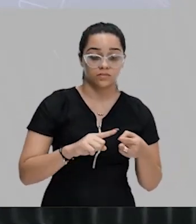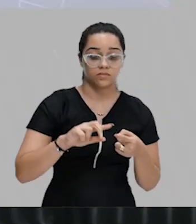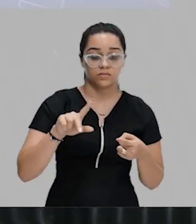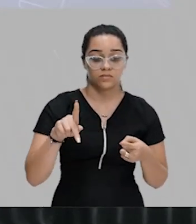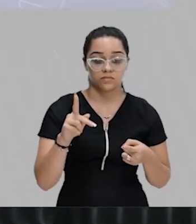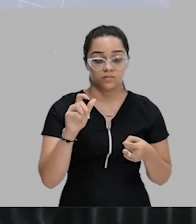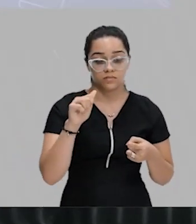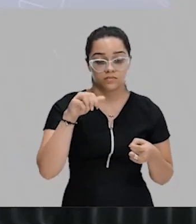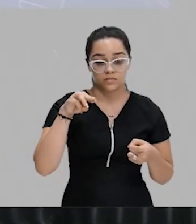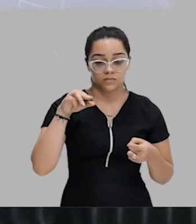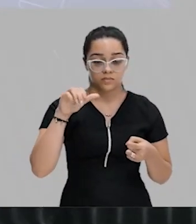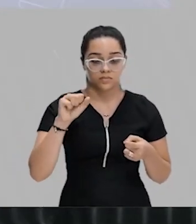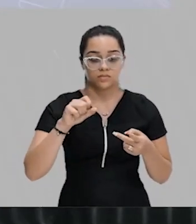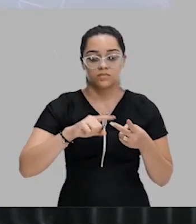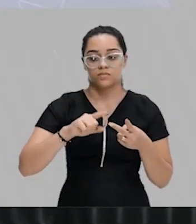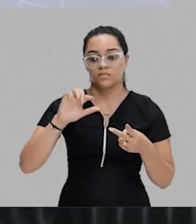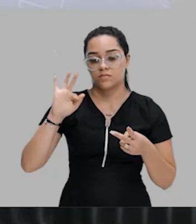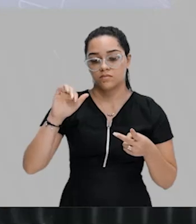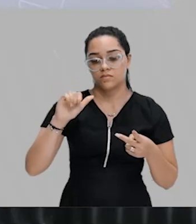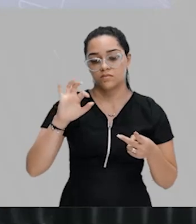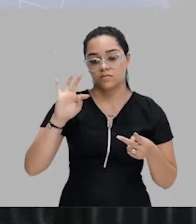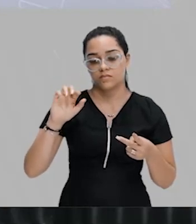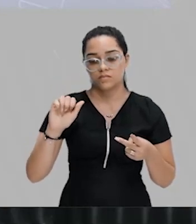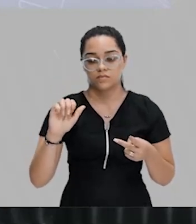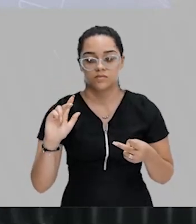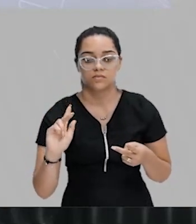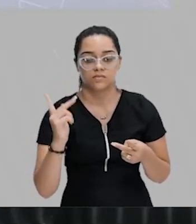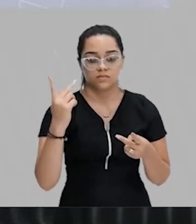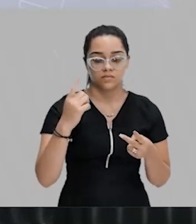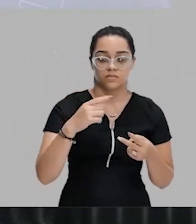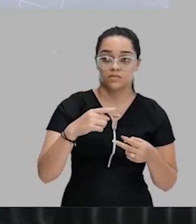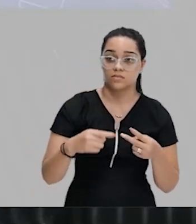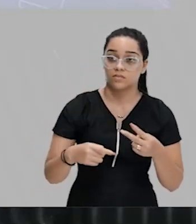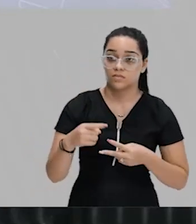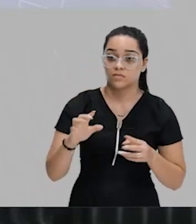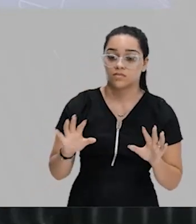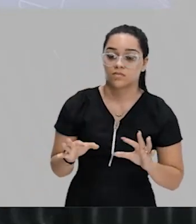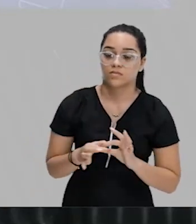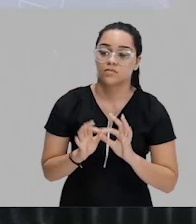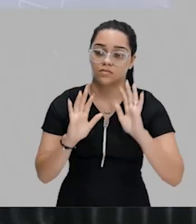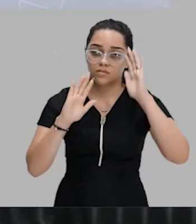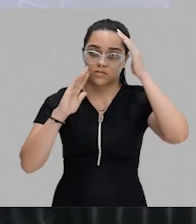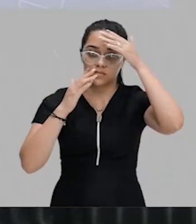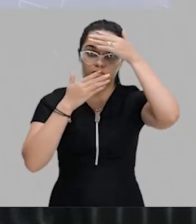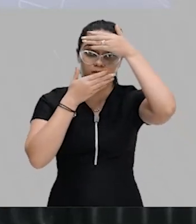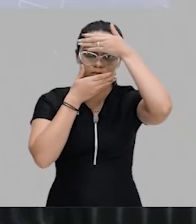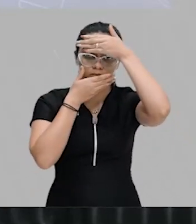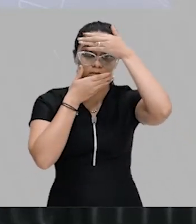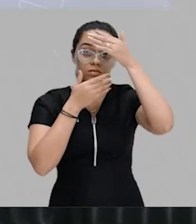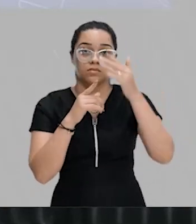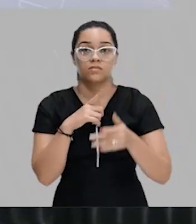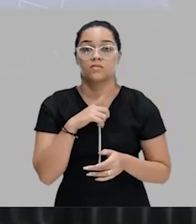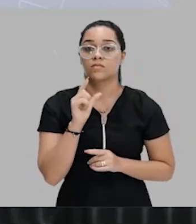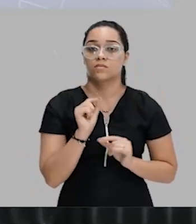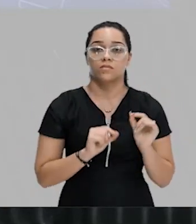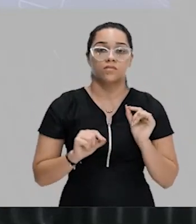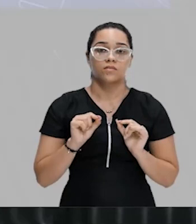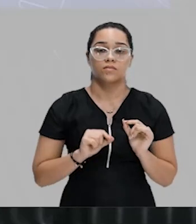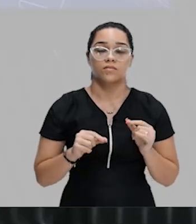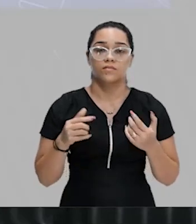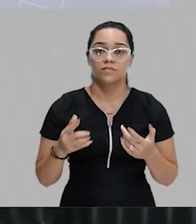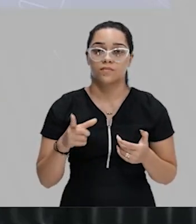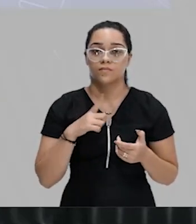Fatah, grupos evidentemente ali ligados ao islamismo, nós temos o quê? Nós